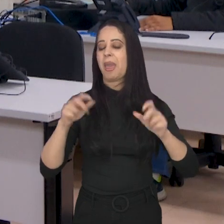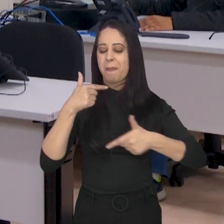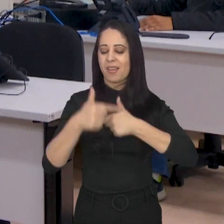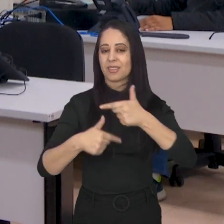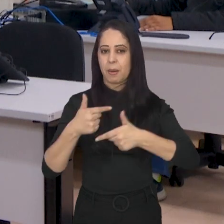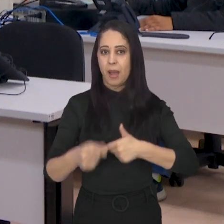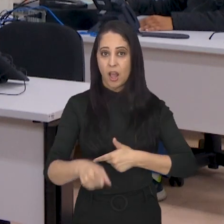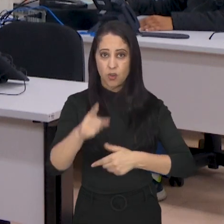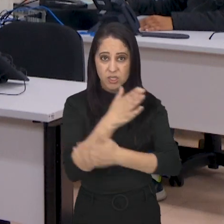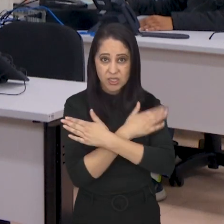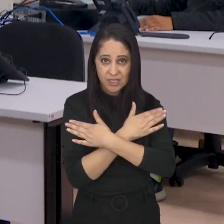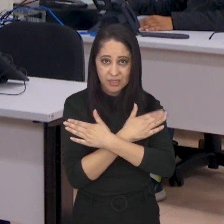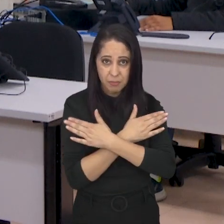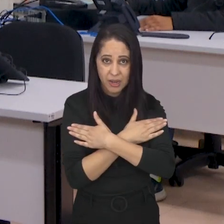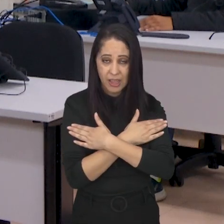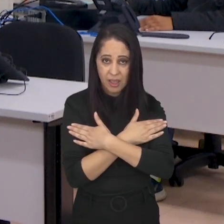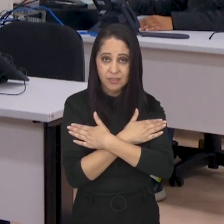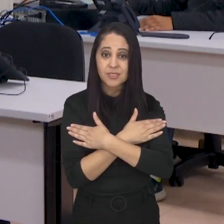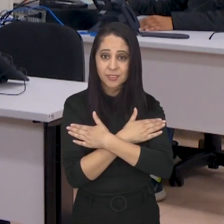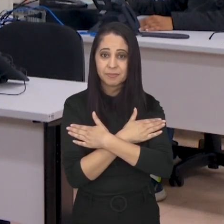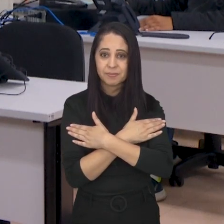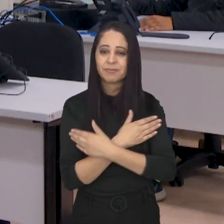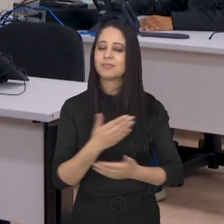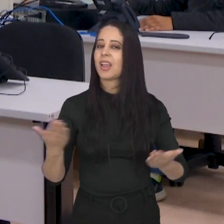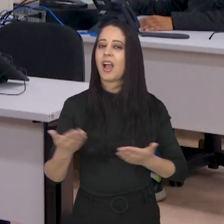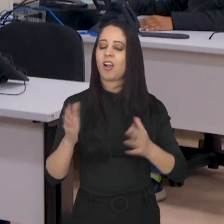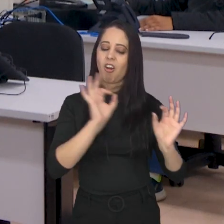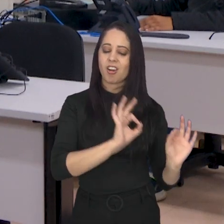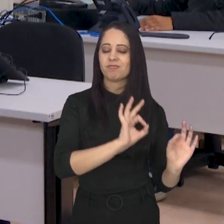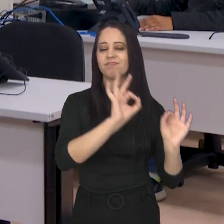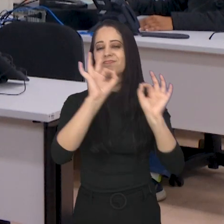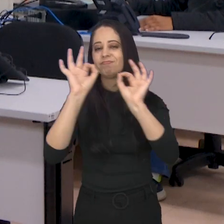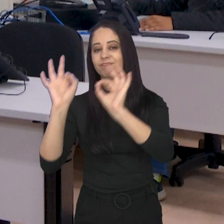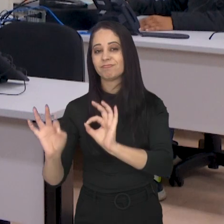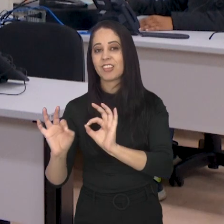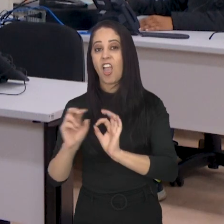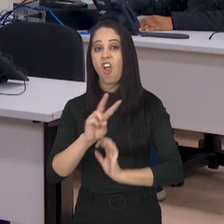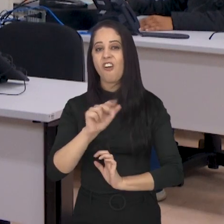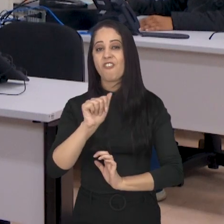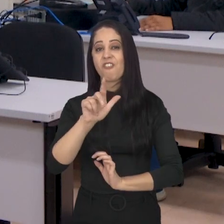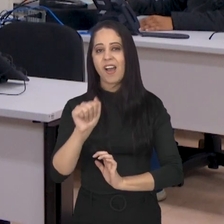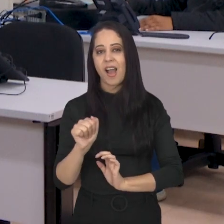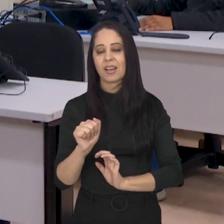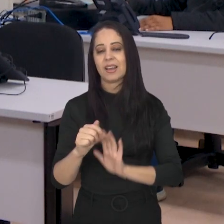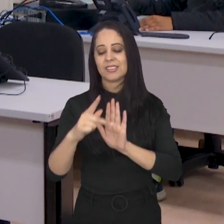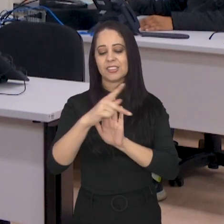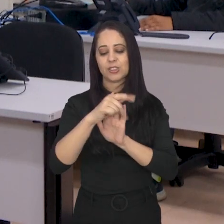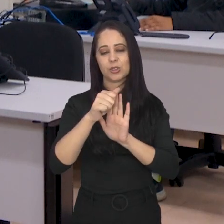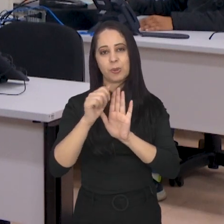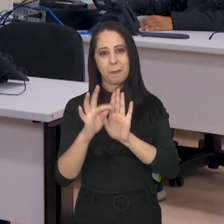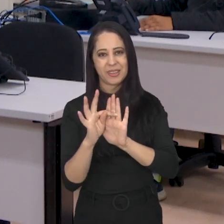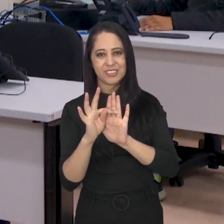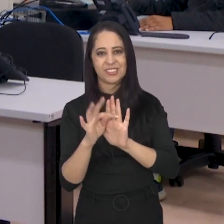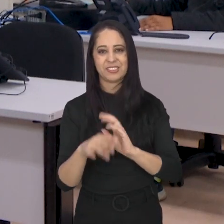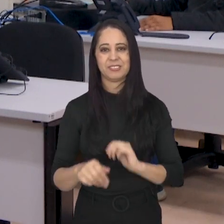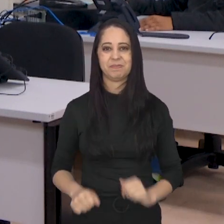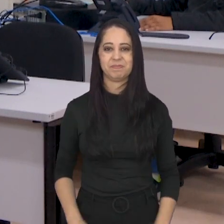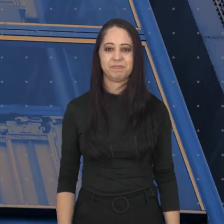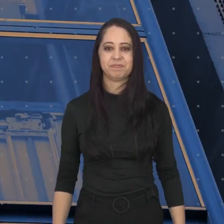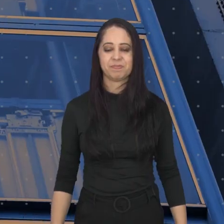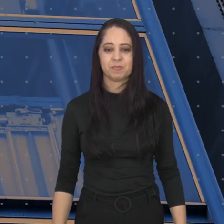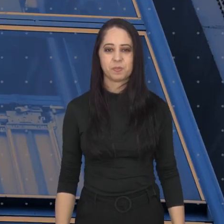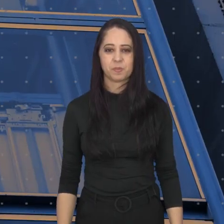solidariedade, que não demora mais do que 20 minutos. Por isso, reforça a necessidade de contribuir para essa causa. Então a ideia que